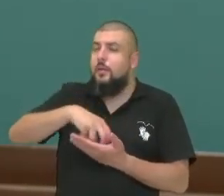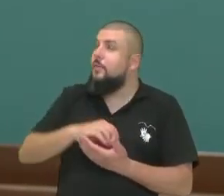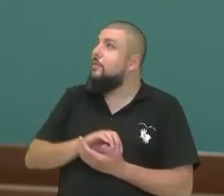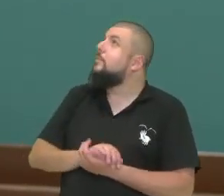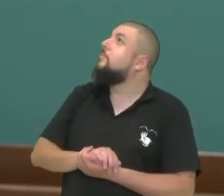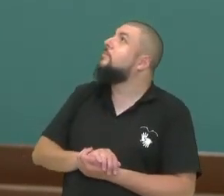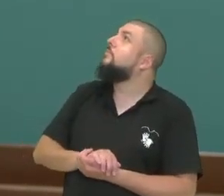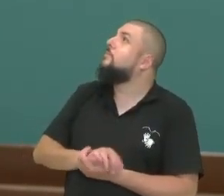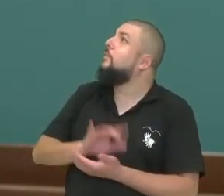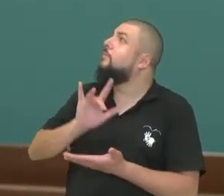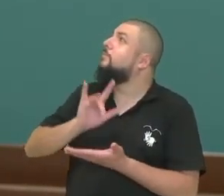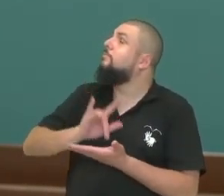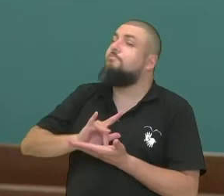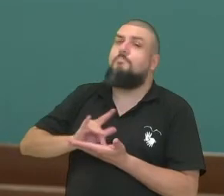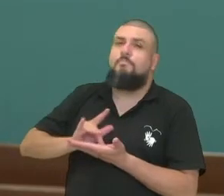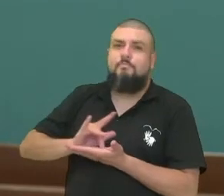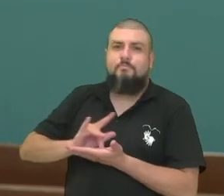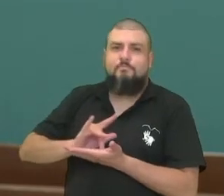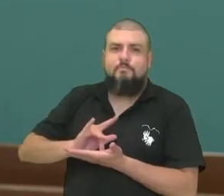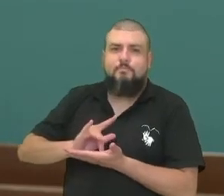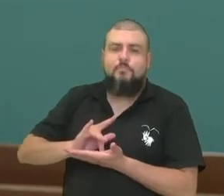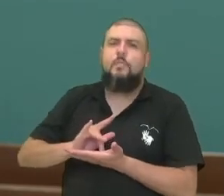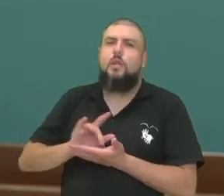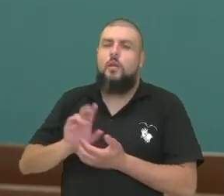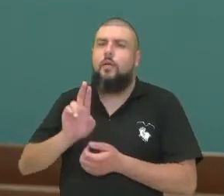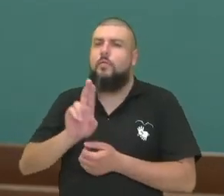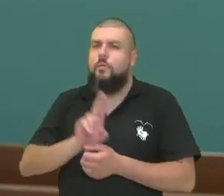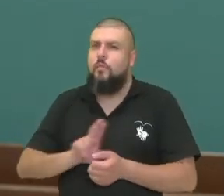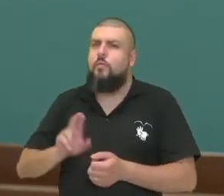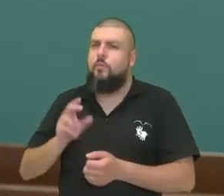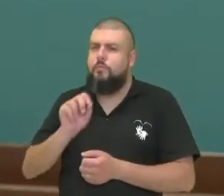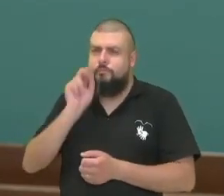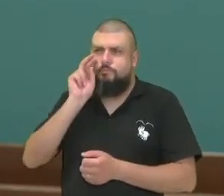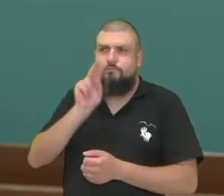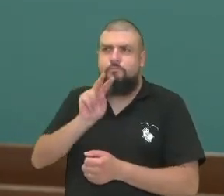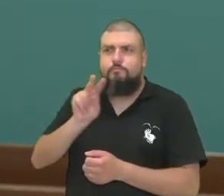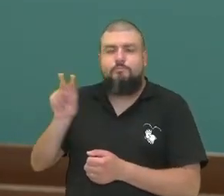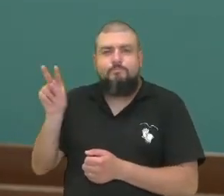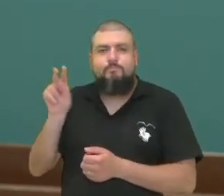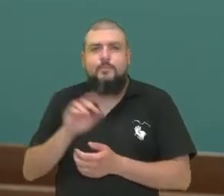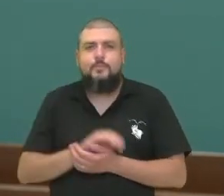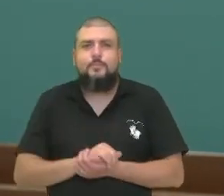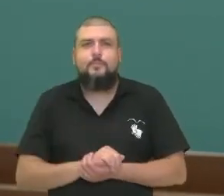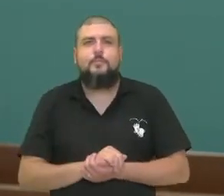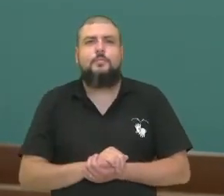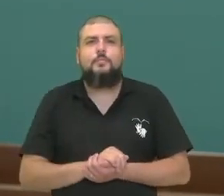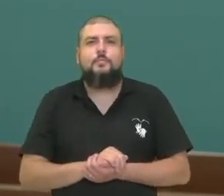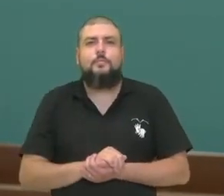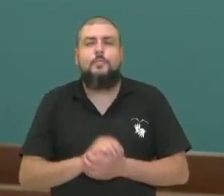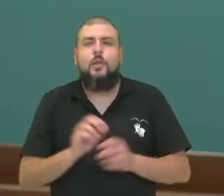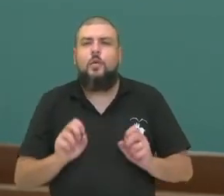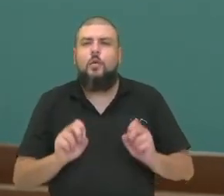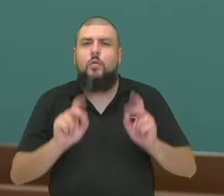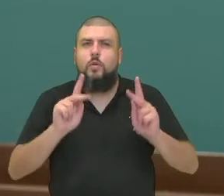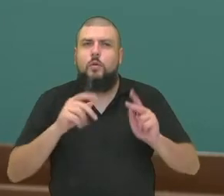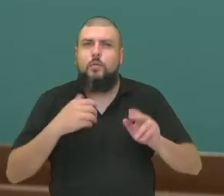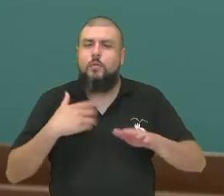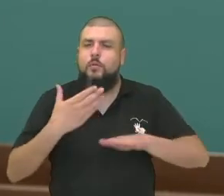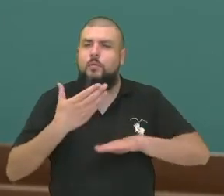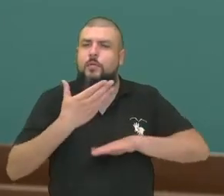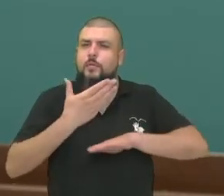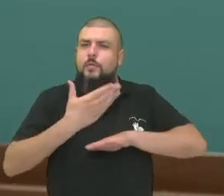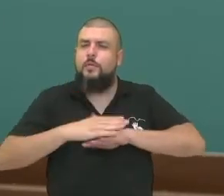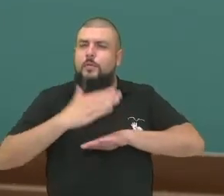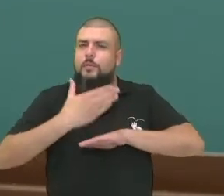de abertura tá bom no balé isso né bastante visual Tá bom então vamos praticar um pouquinho Olha lá